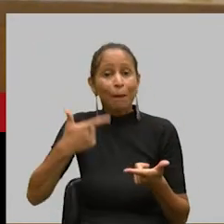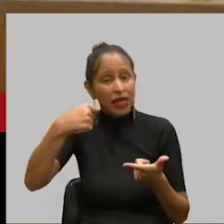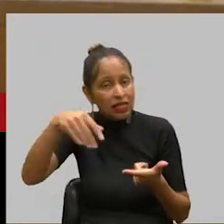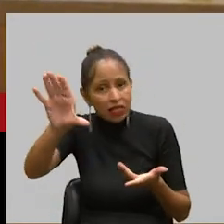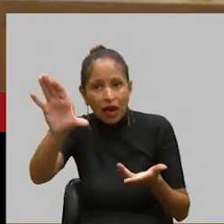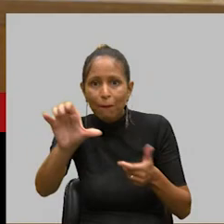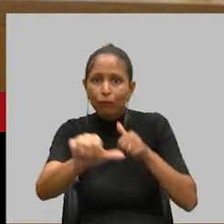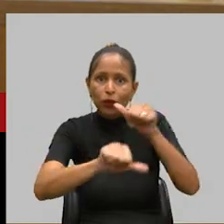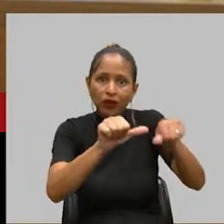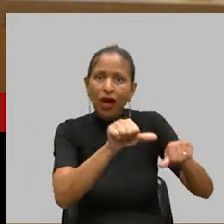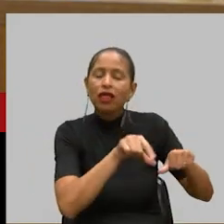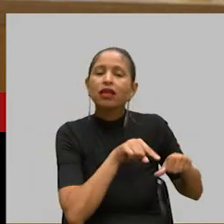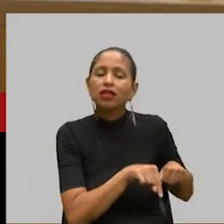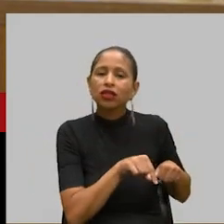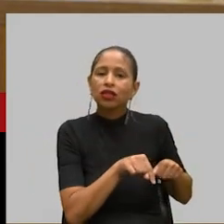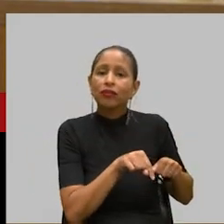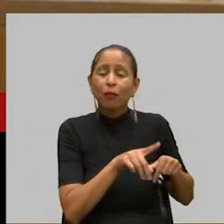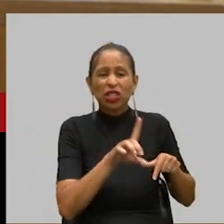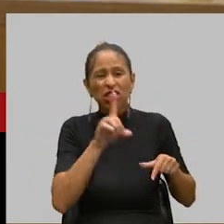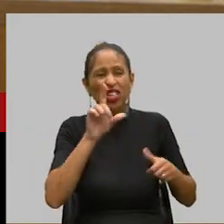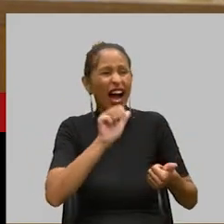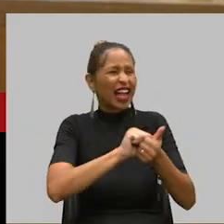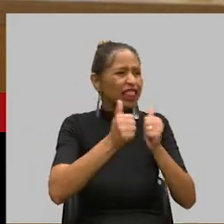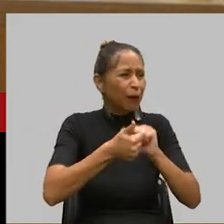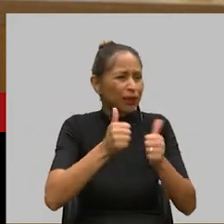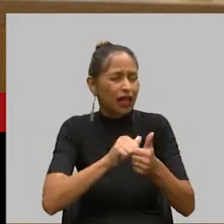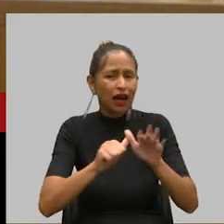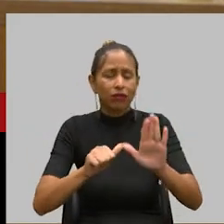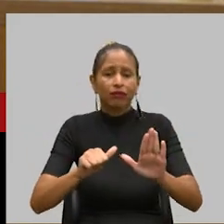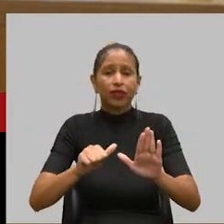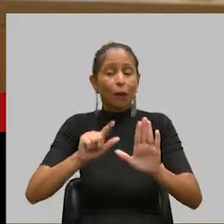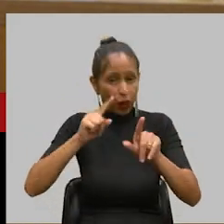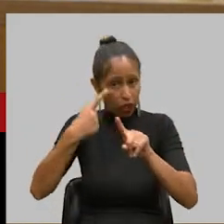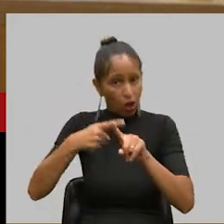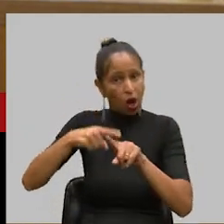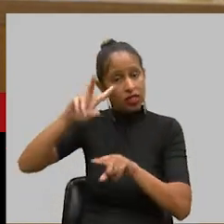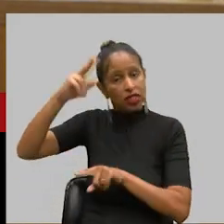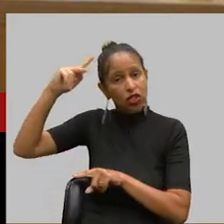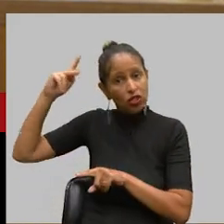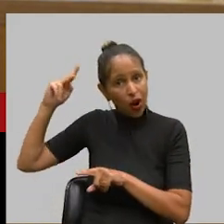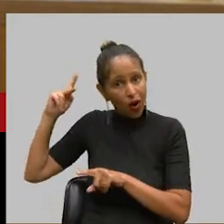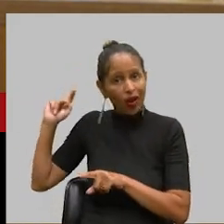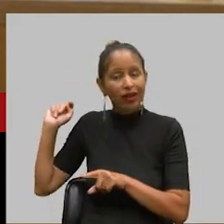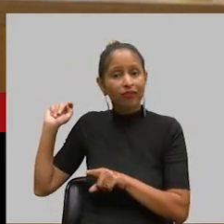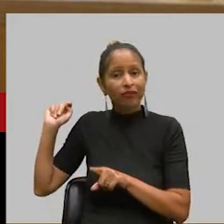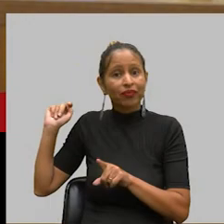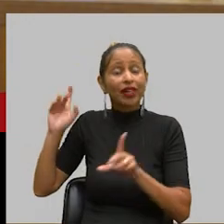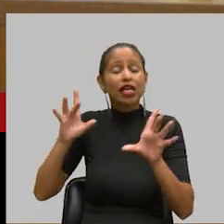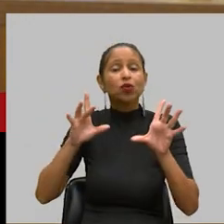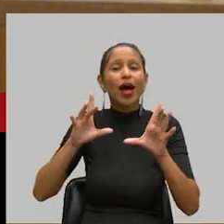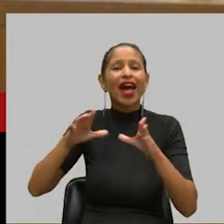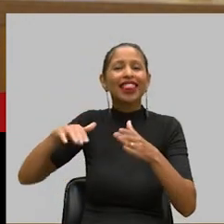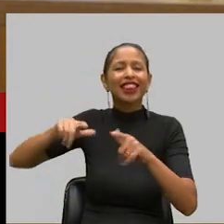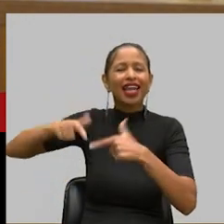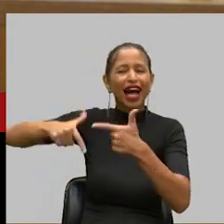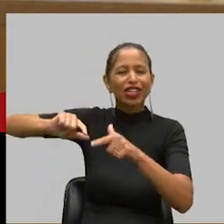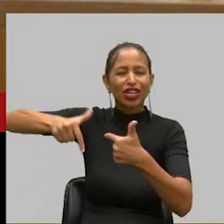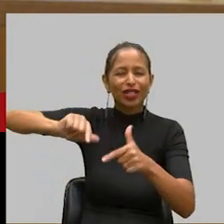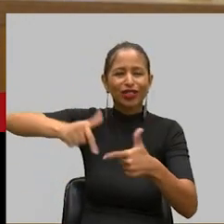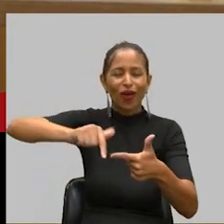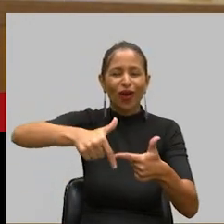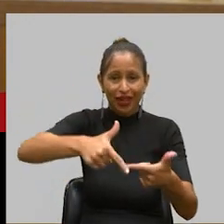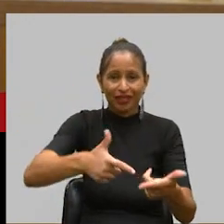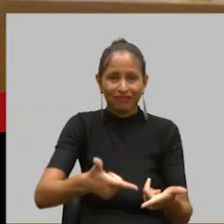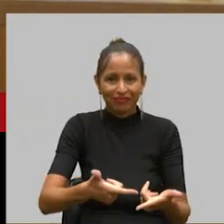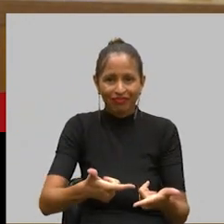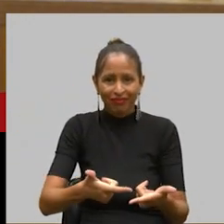isso pra gente não ficar reinventando a roda porque nós temos história né isso que eu tô chamando das trajetórias né e